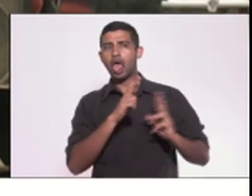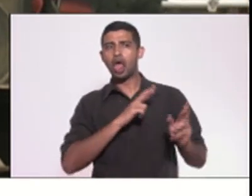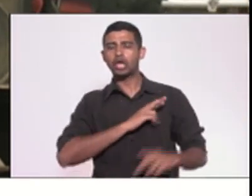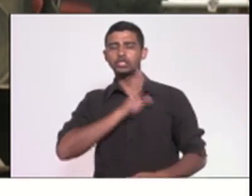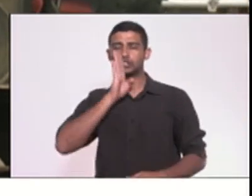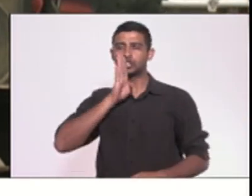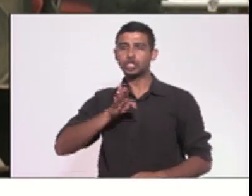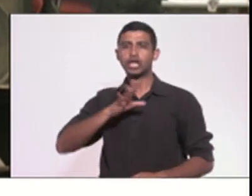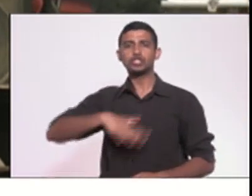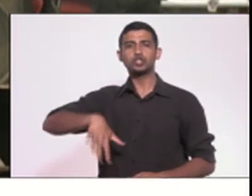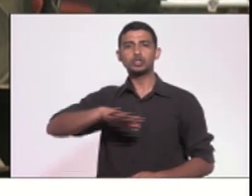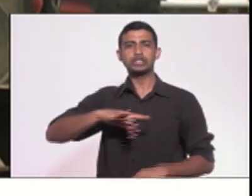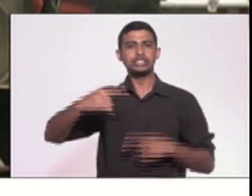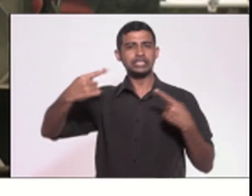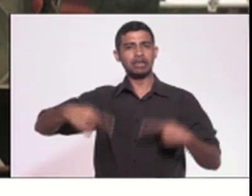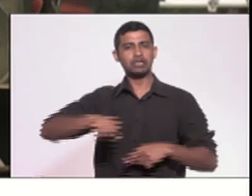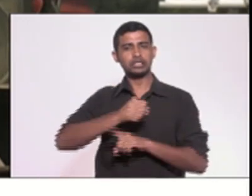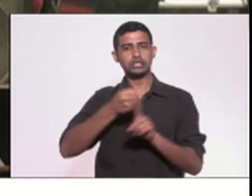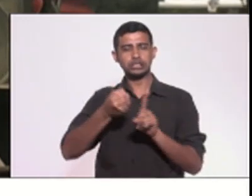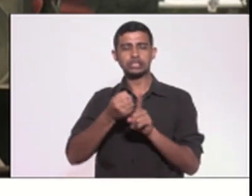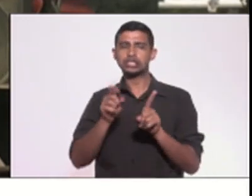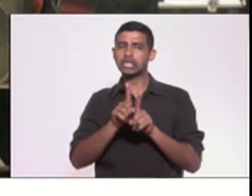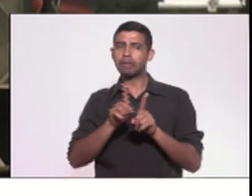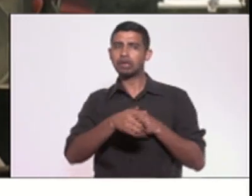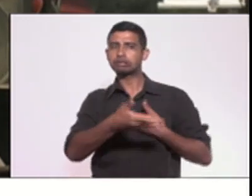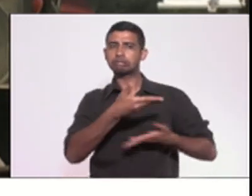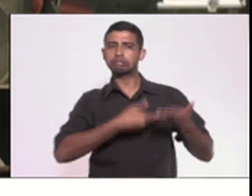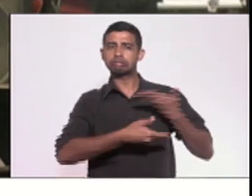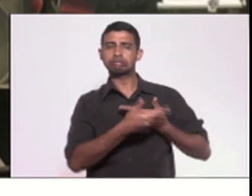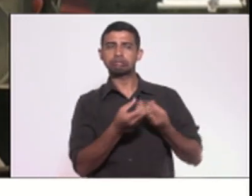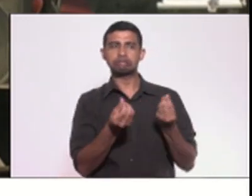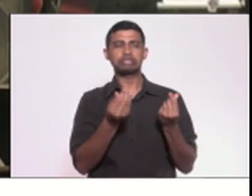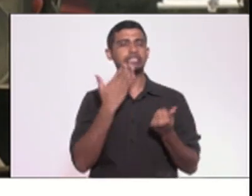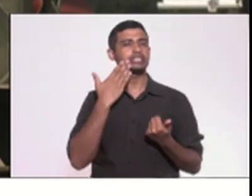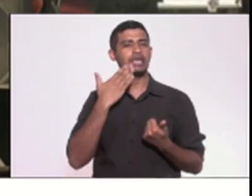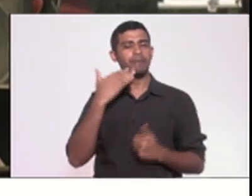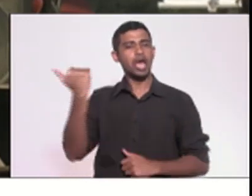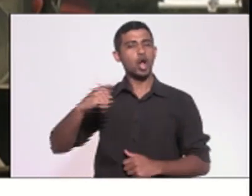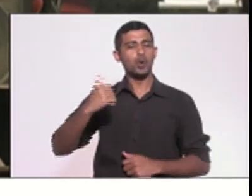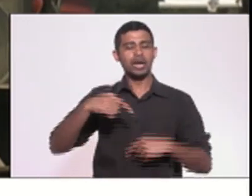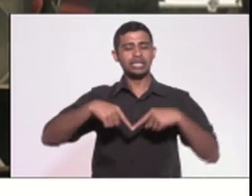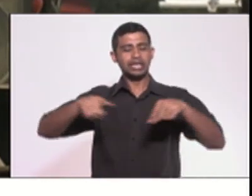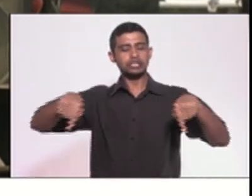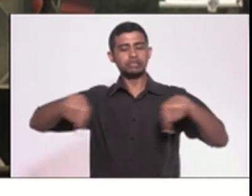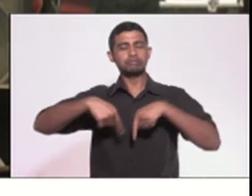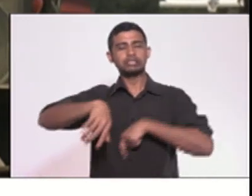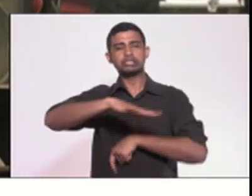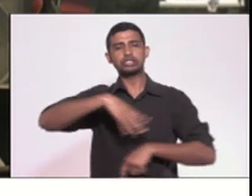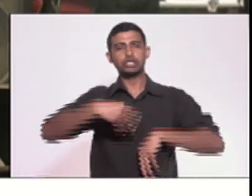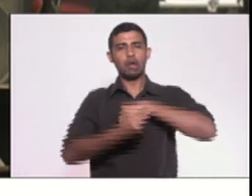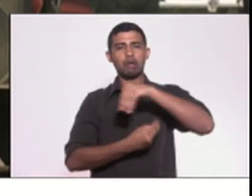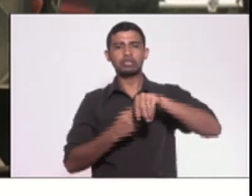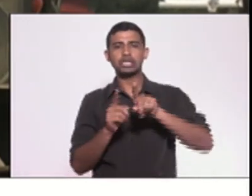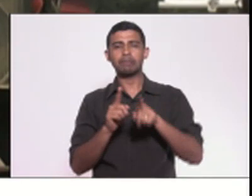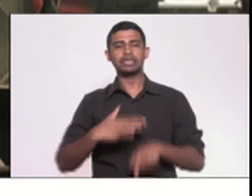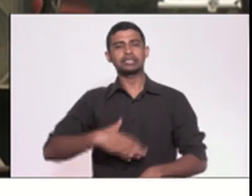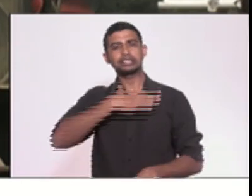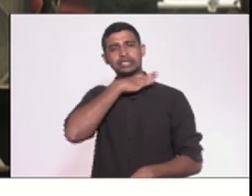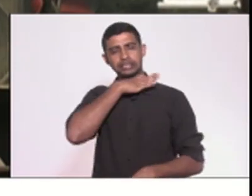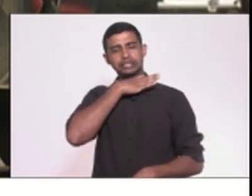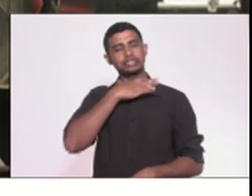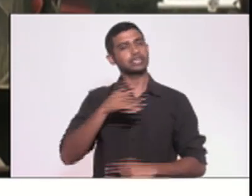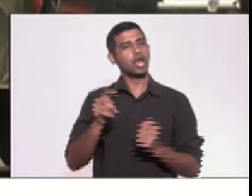os desafios sociais, meio de convivência, qualidade do ambiente no qual estamos inseridos, crises econômicas e